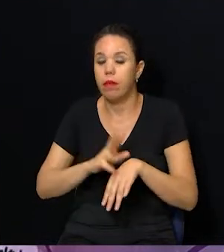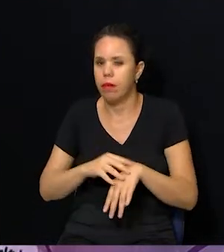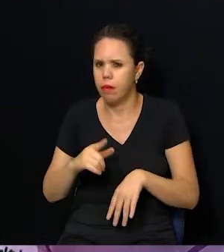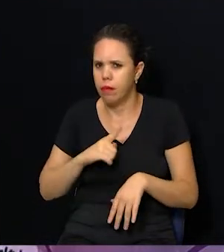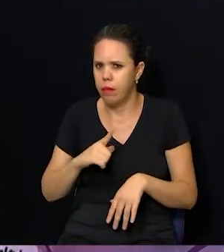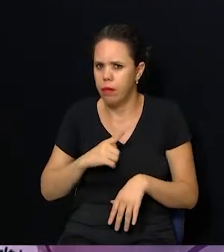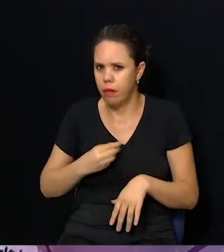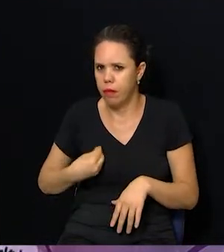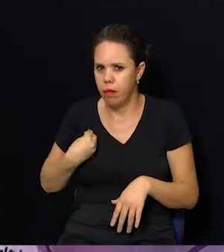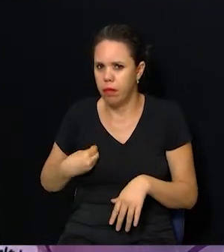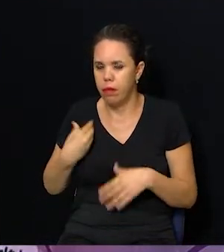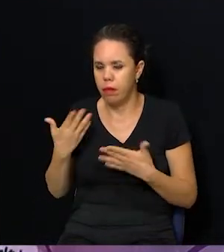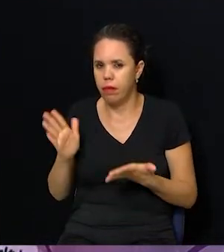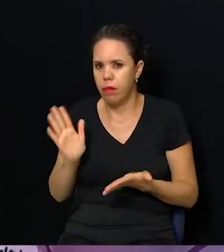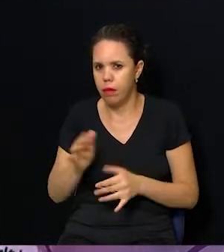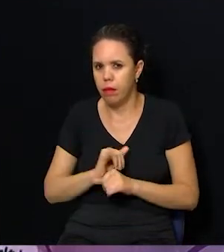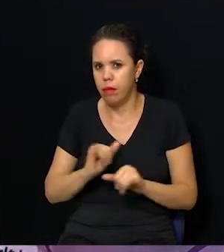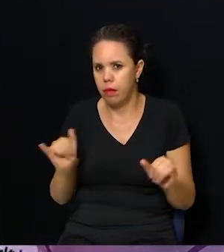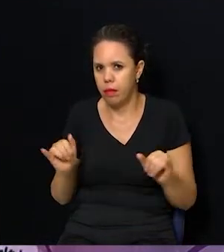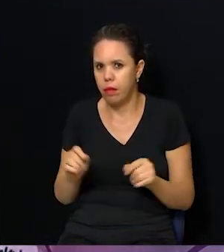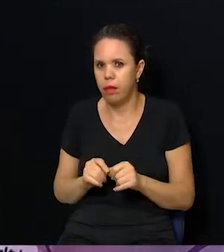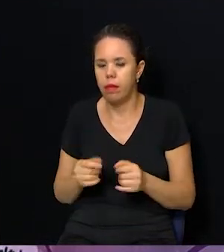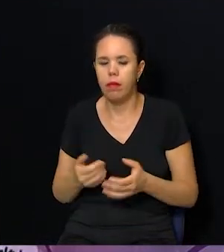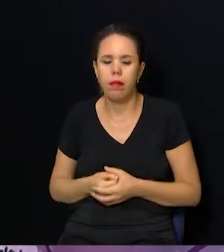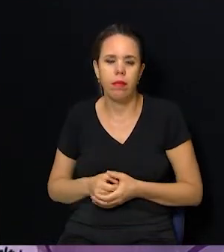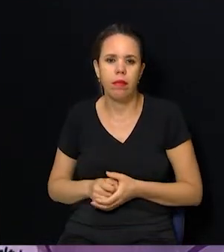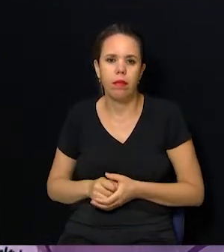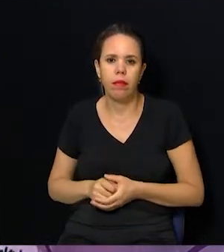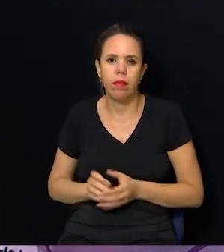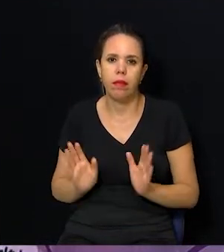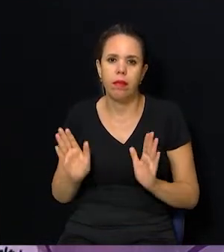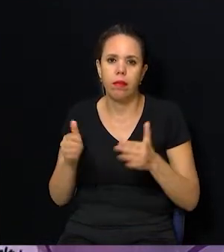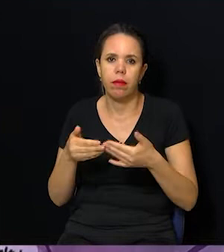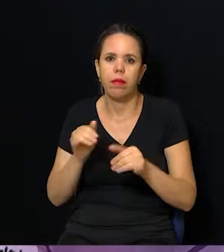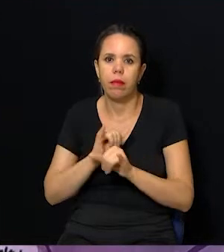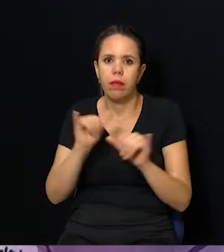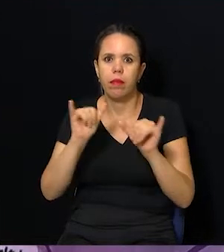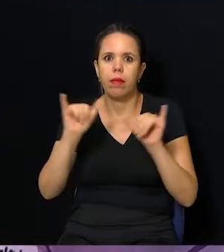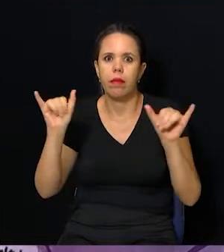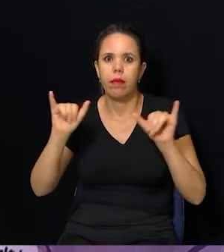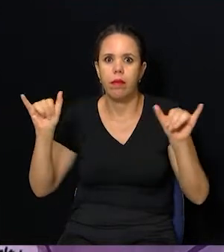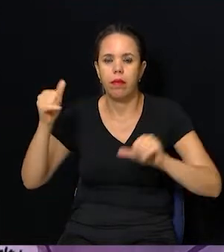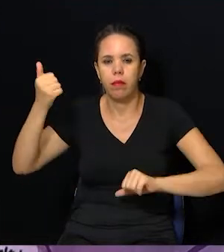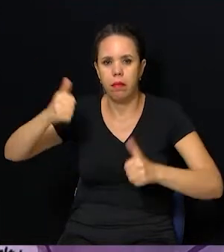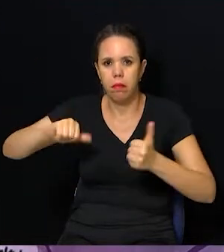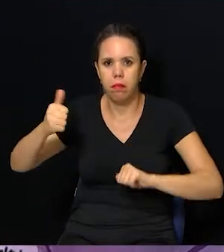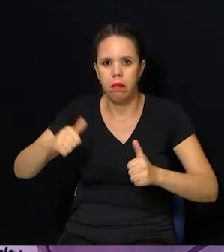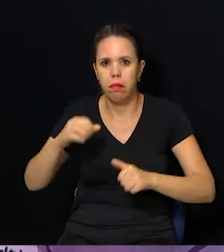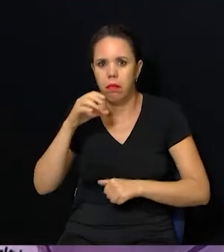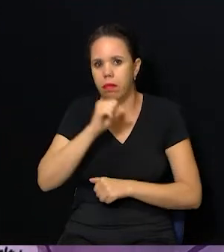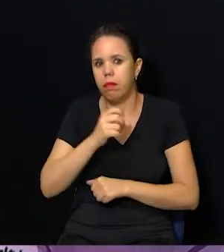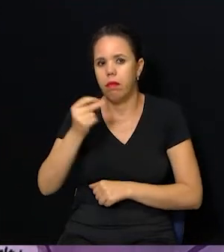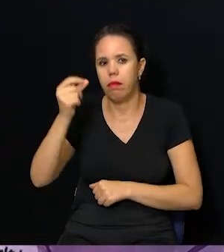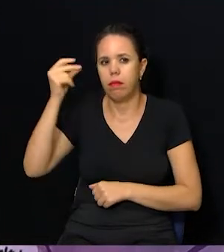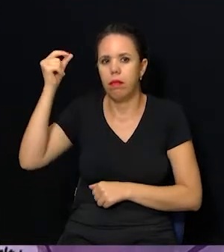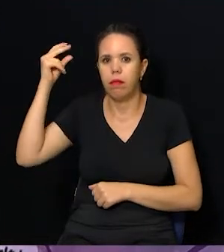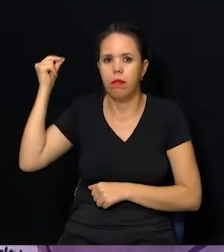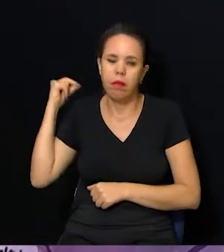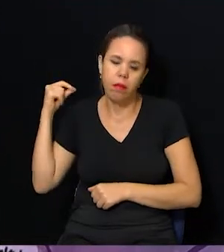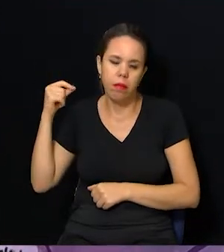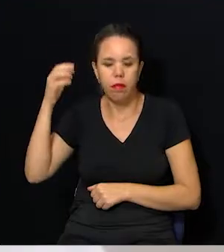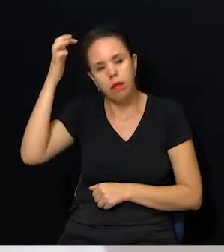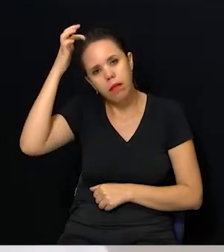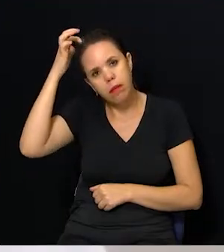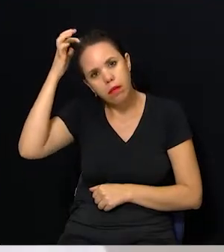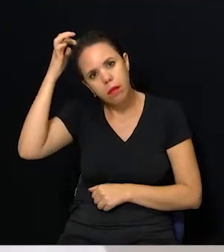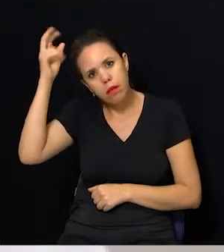que existe, ela já foi, vamos dizer assim, foco de campanhas de diagnóstico precoce há muito tempo atrás. Não sei se